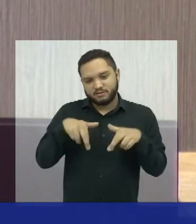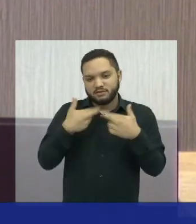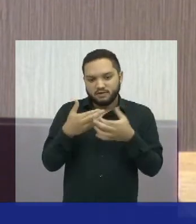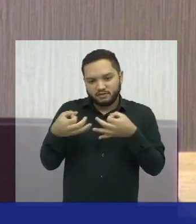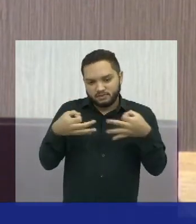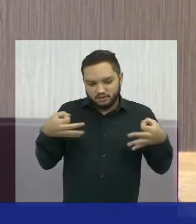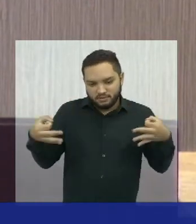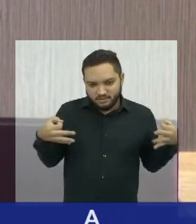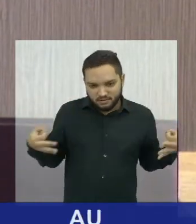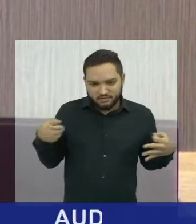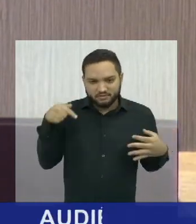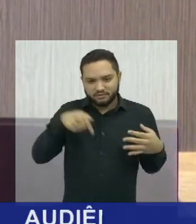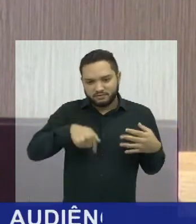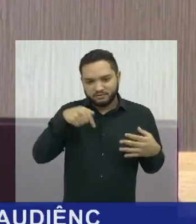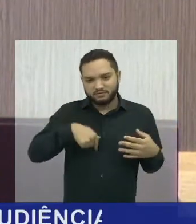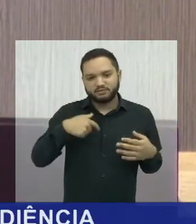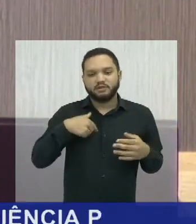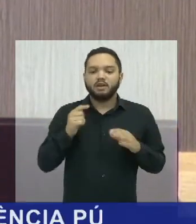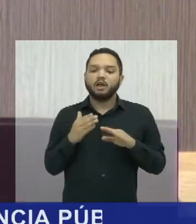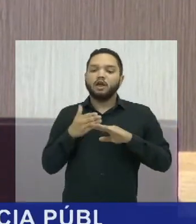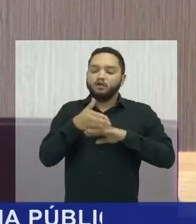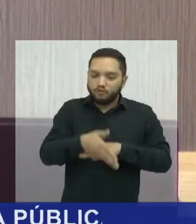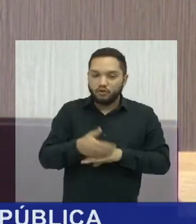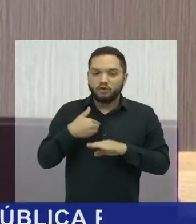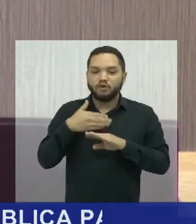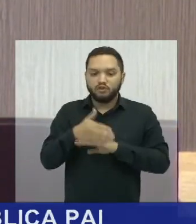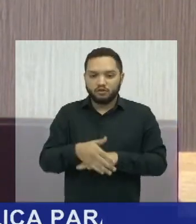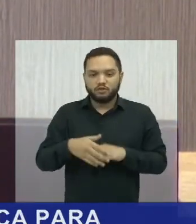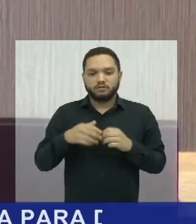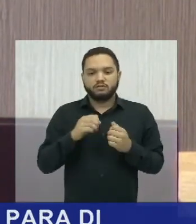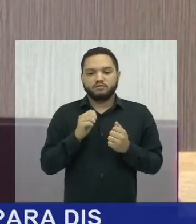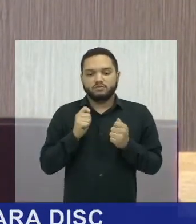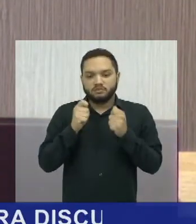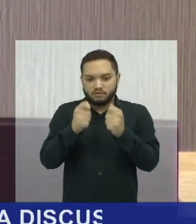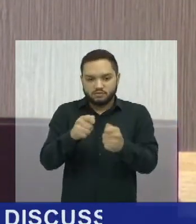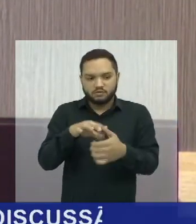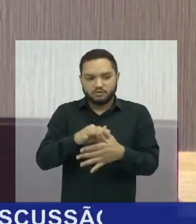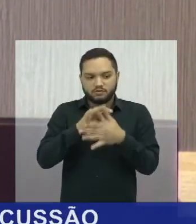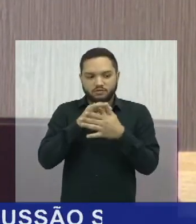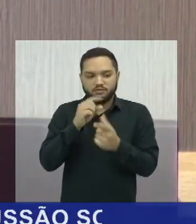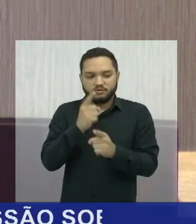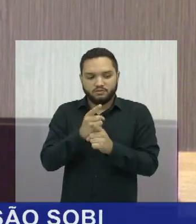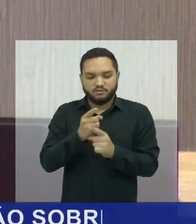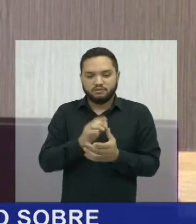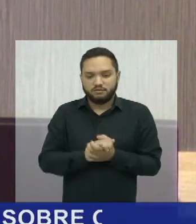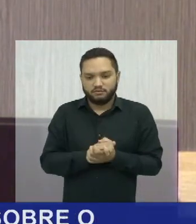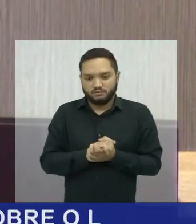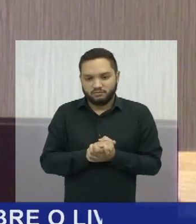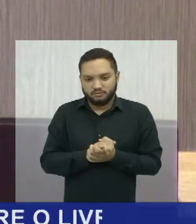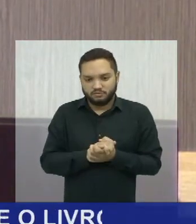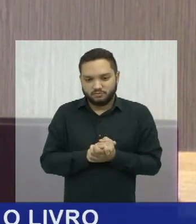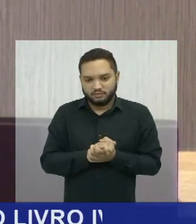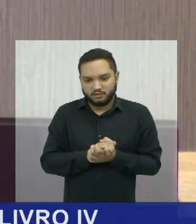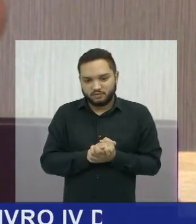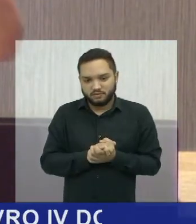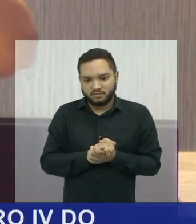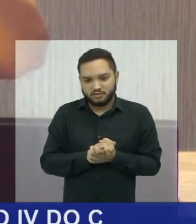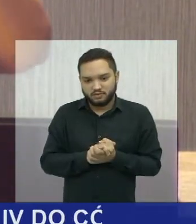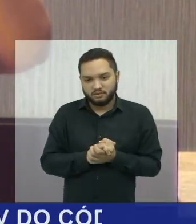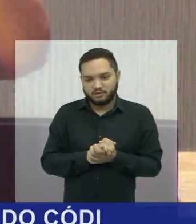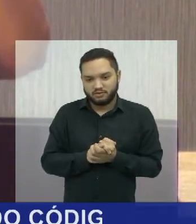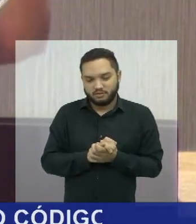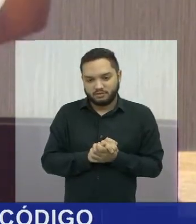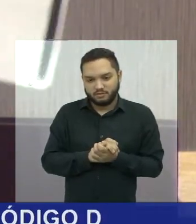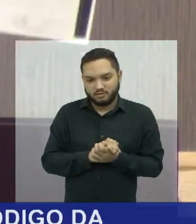pública. Eu digo, eu vou lá, seu Pedro, vou entregar para o senhor. E eu trouxe, entreguei nas mãos do seu